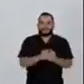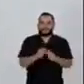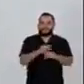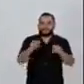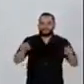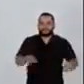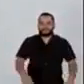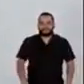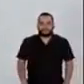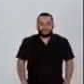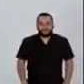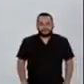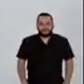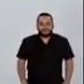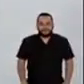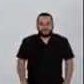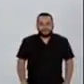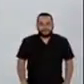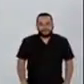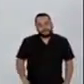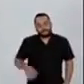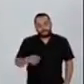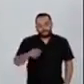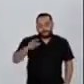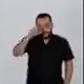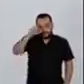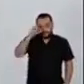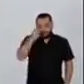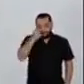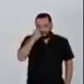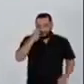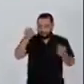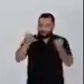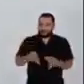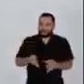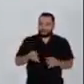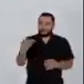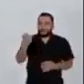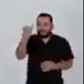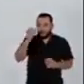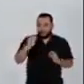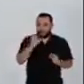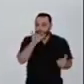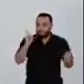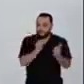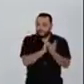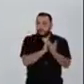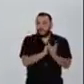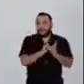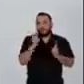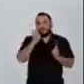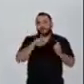é o pondé falou da importância de perdoar pra ser feliz no livro e